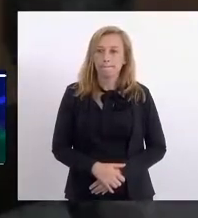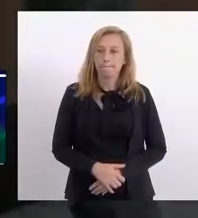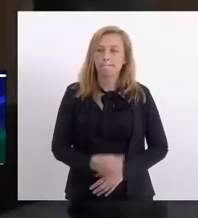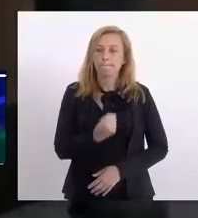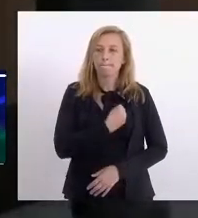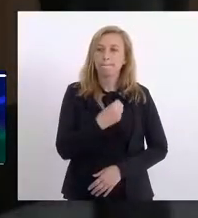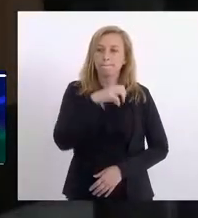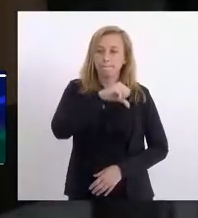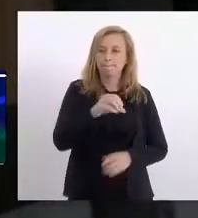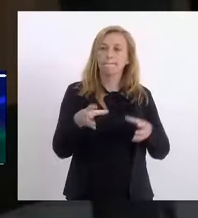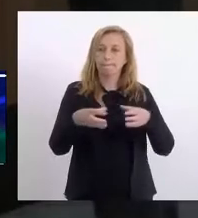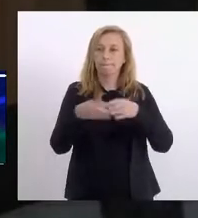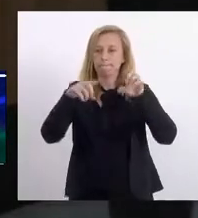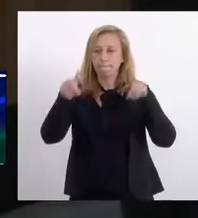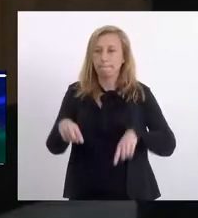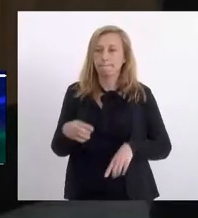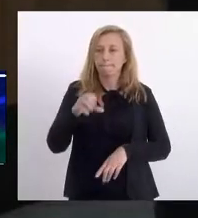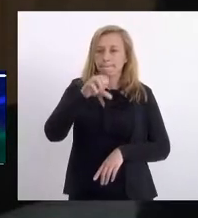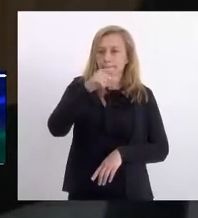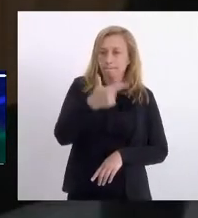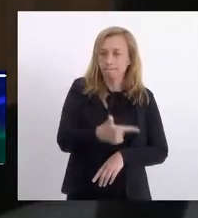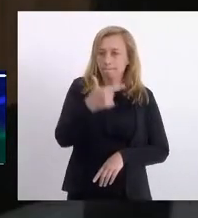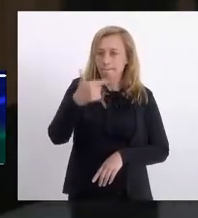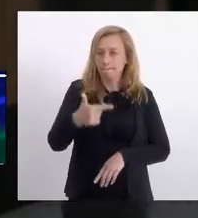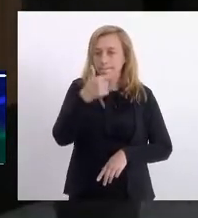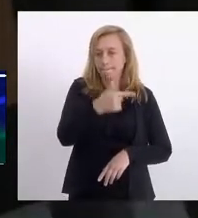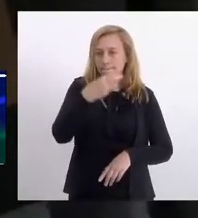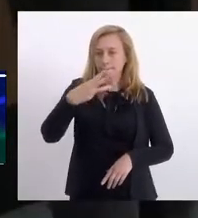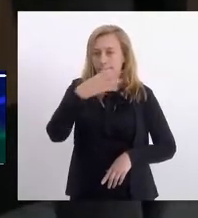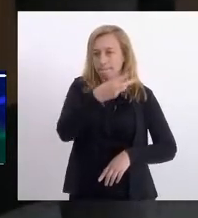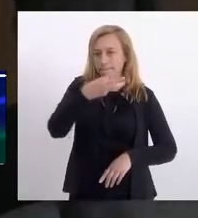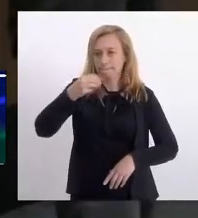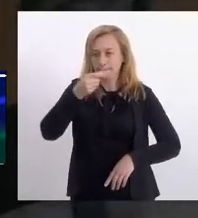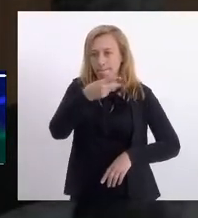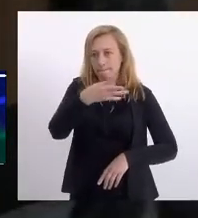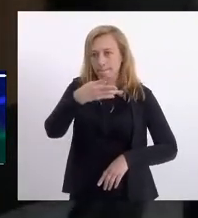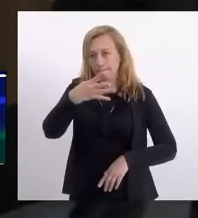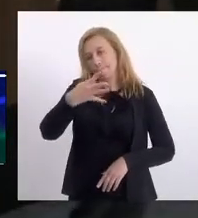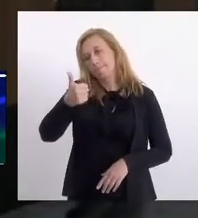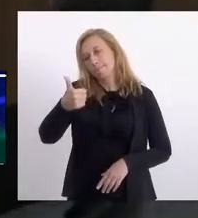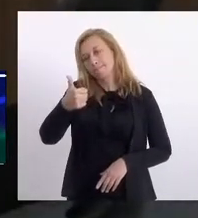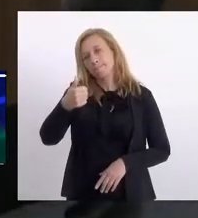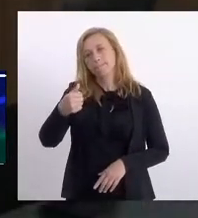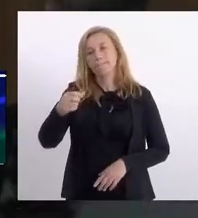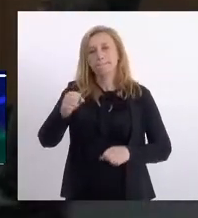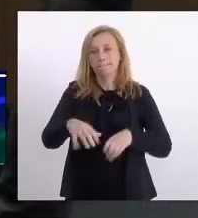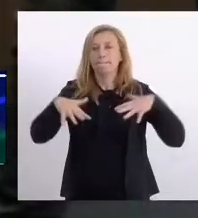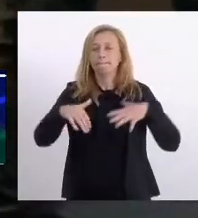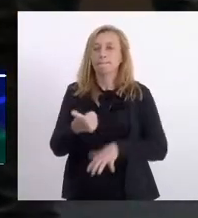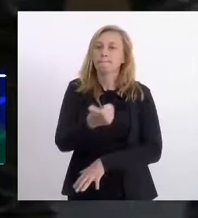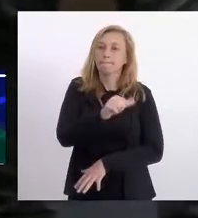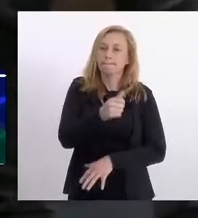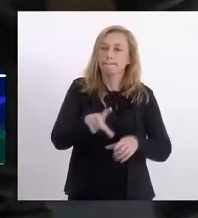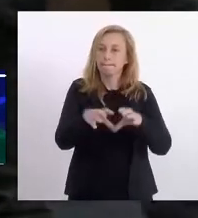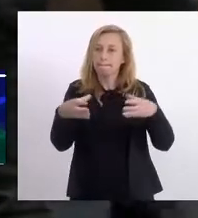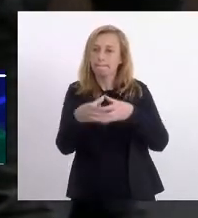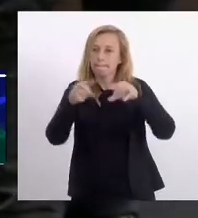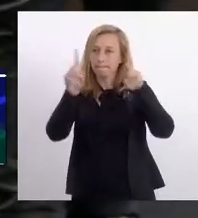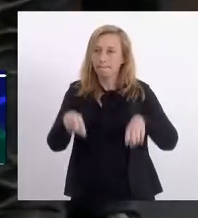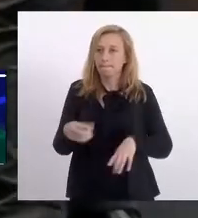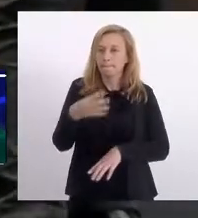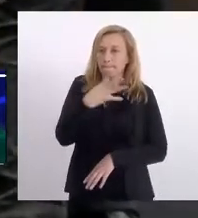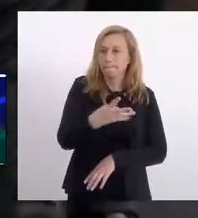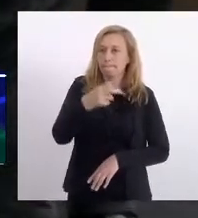Número 9 da Comissão de Servidores e números 22, 30, 32 e 41 de plenário. Número 11 da Comissão de Servidores e